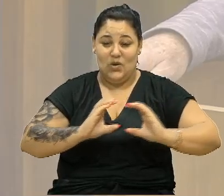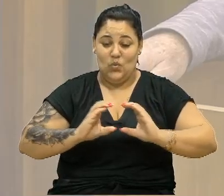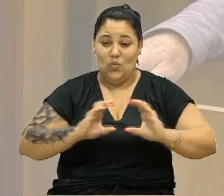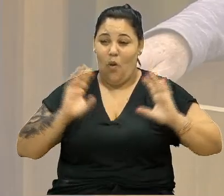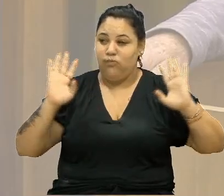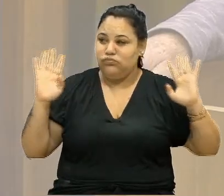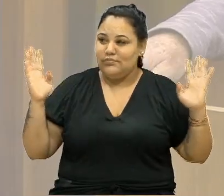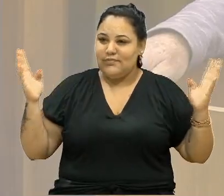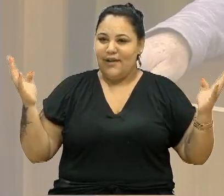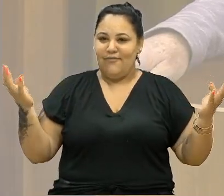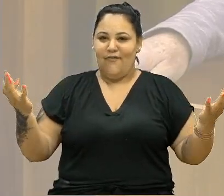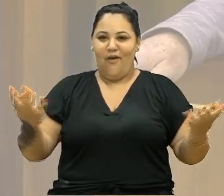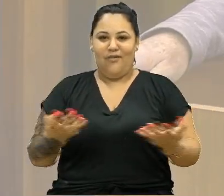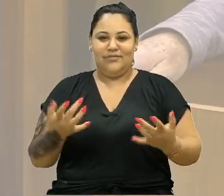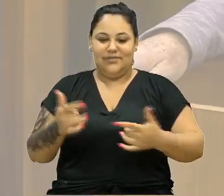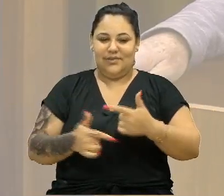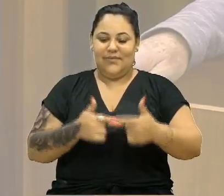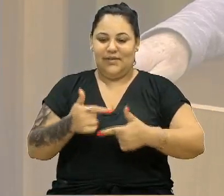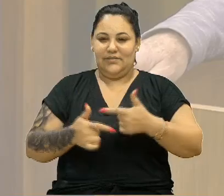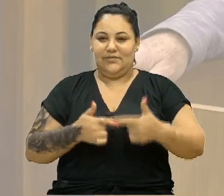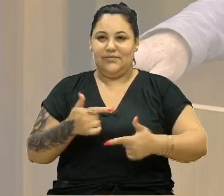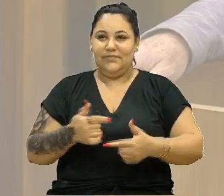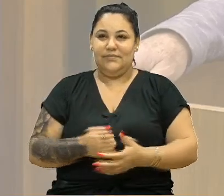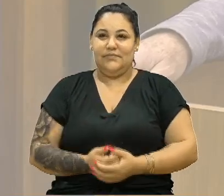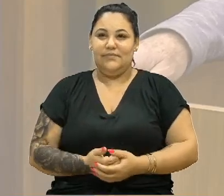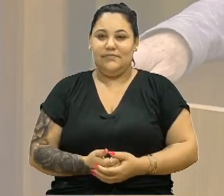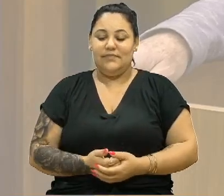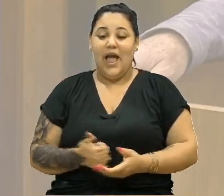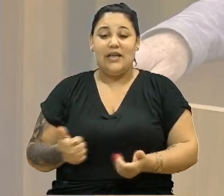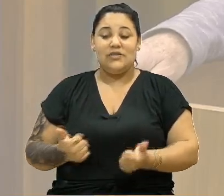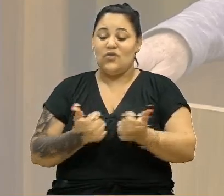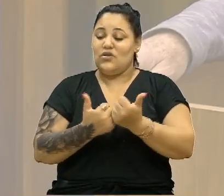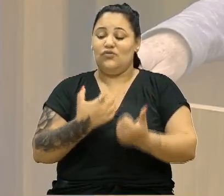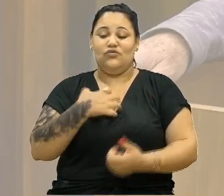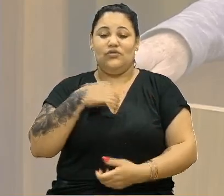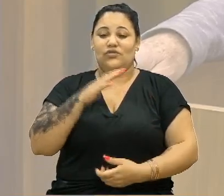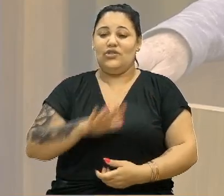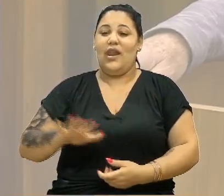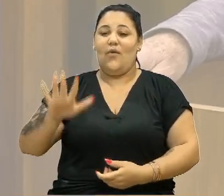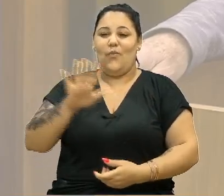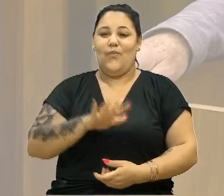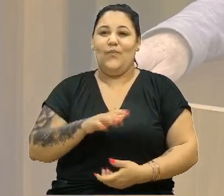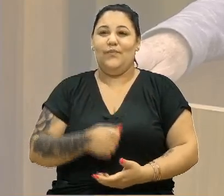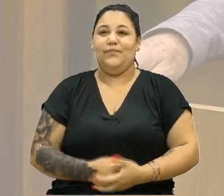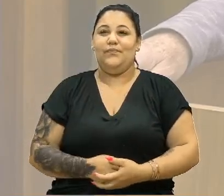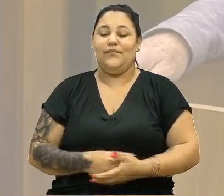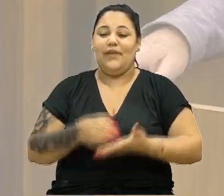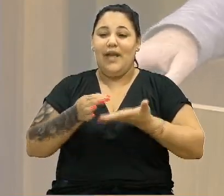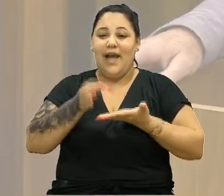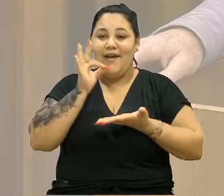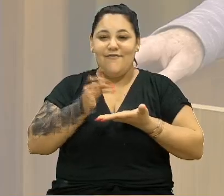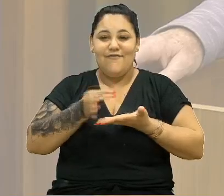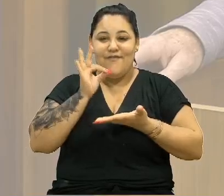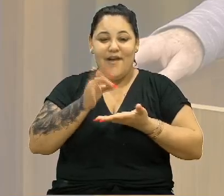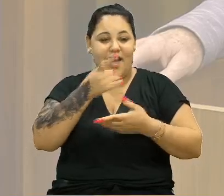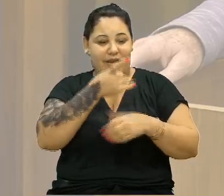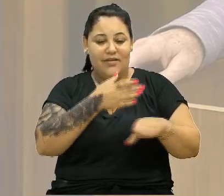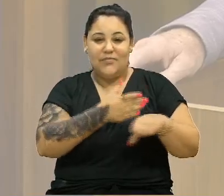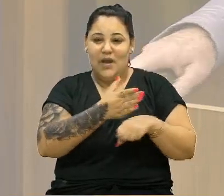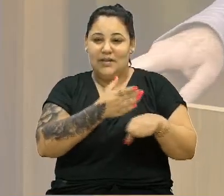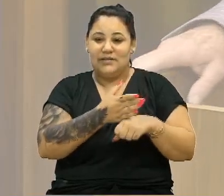retaguarda, a assessoria de um modo geral, cafeteria aí que a gente